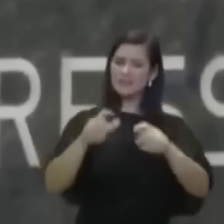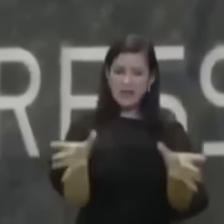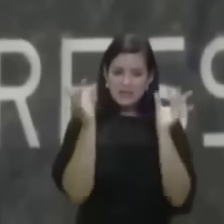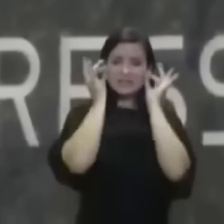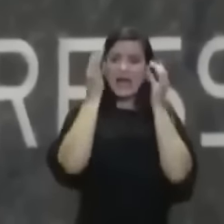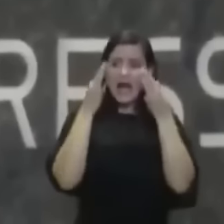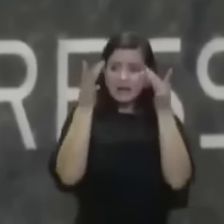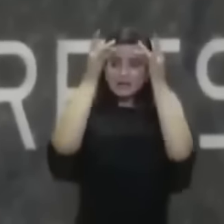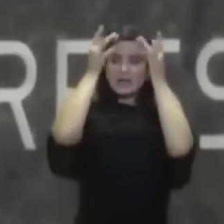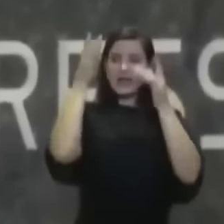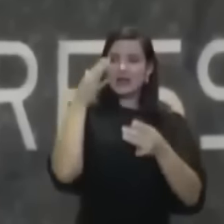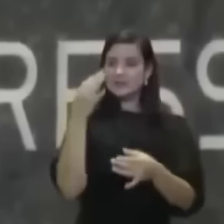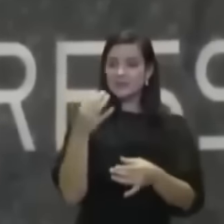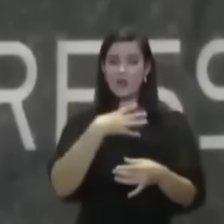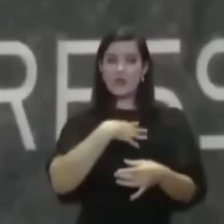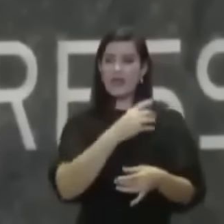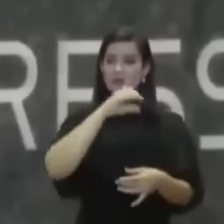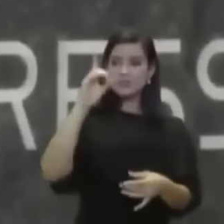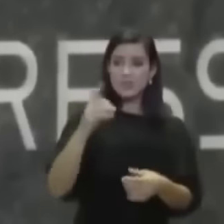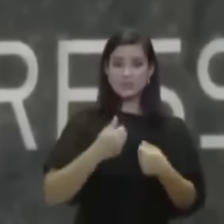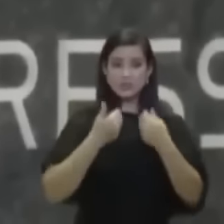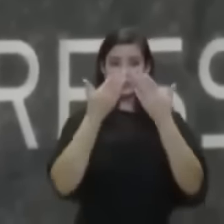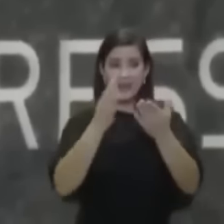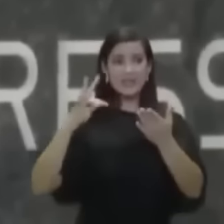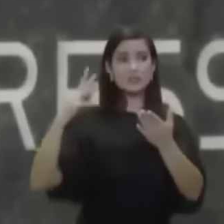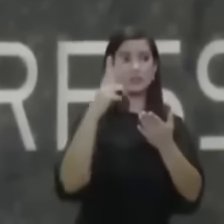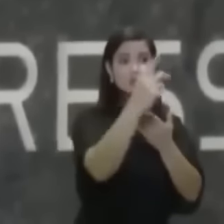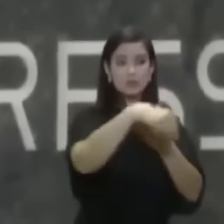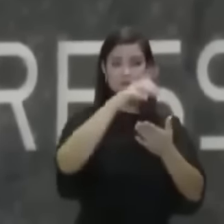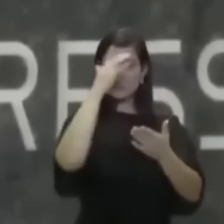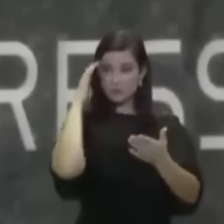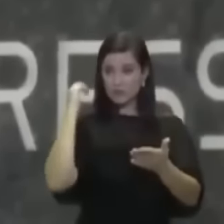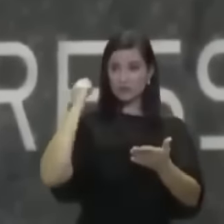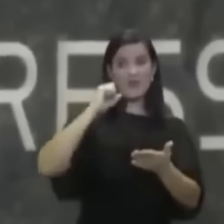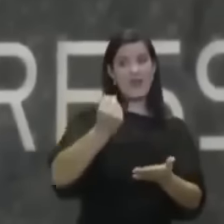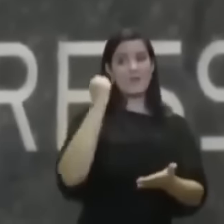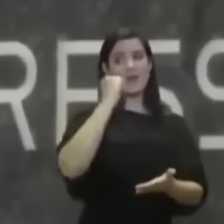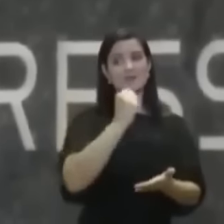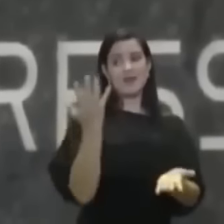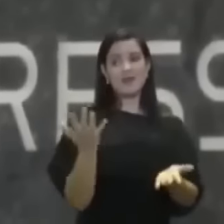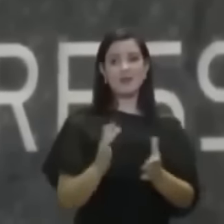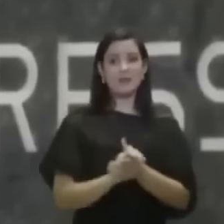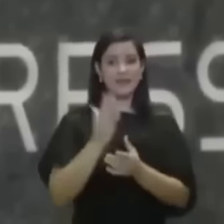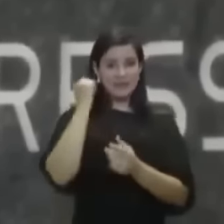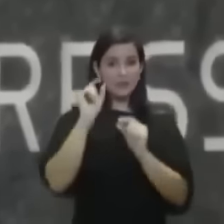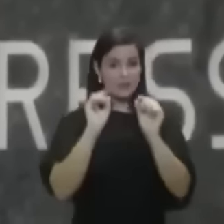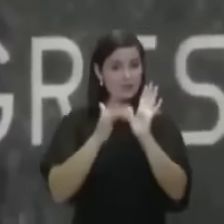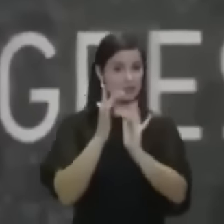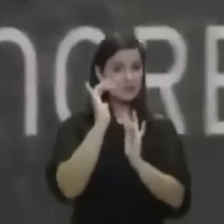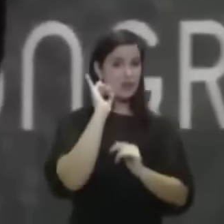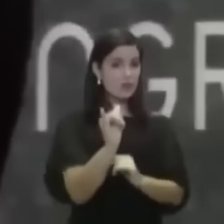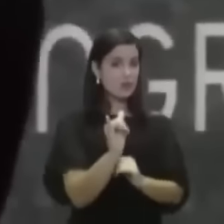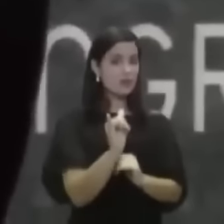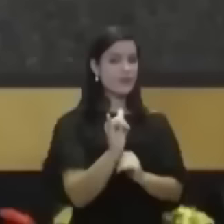palavras, o Filho do Homem vai ser entregue nas mãos dos homens. Sabe o que Jesus está querendo dizer com isso? Não pensem